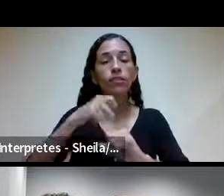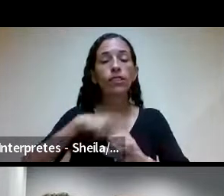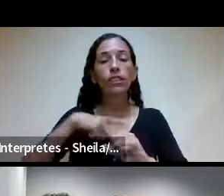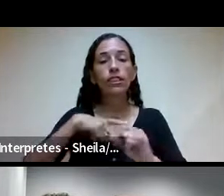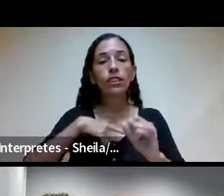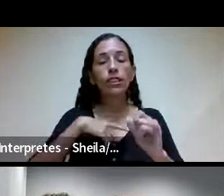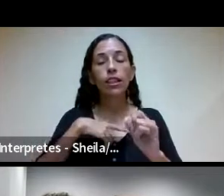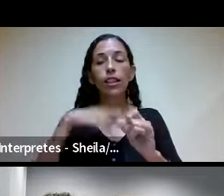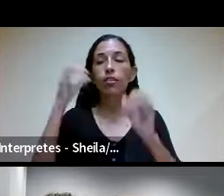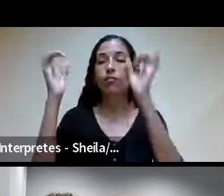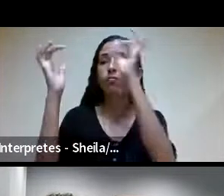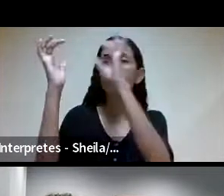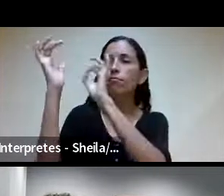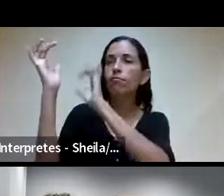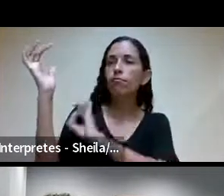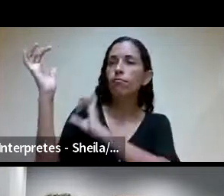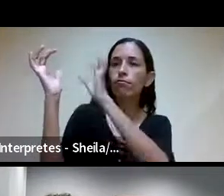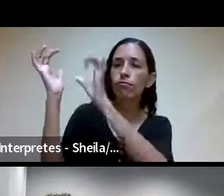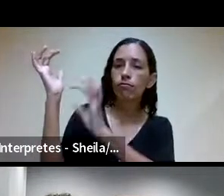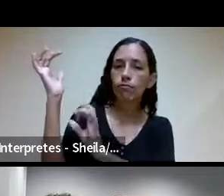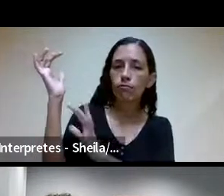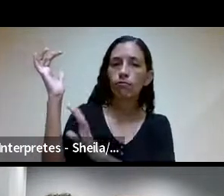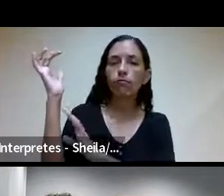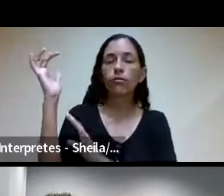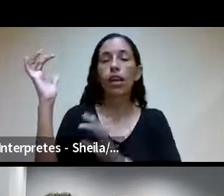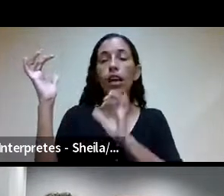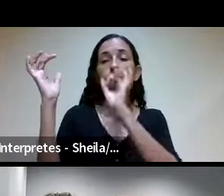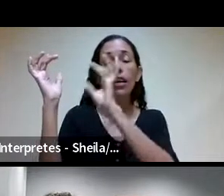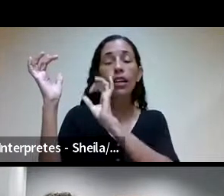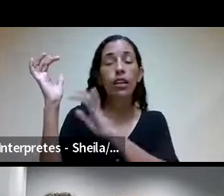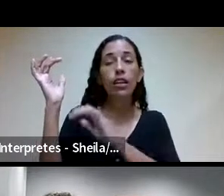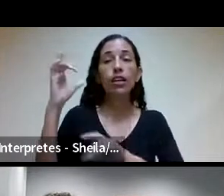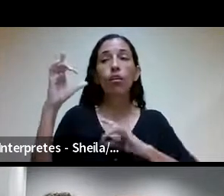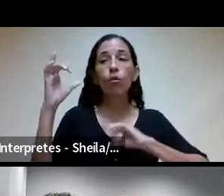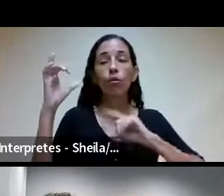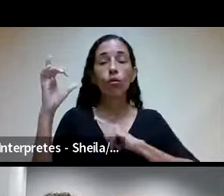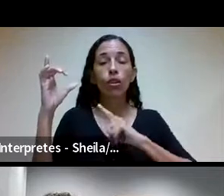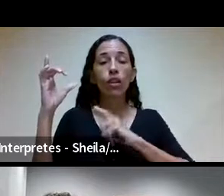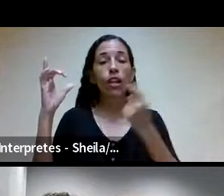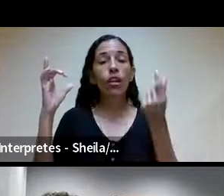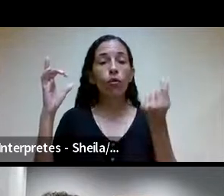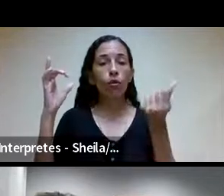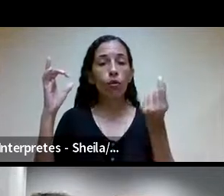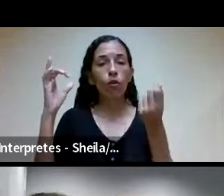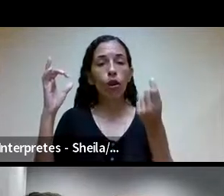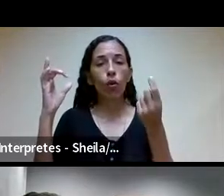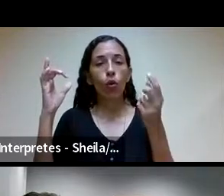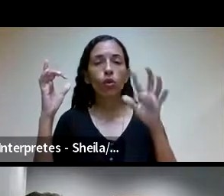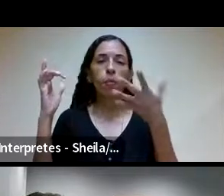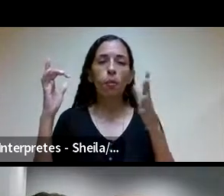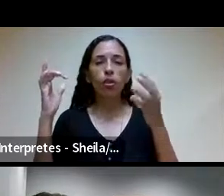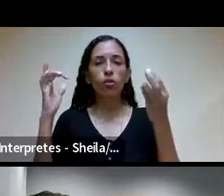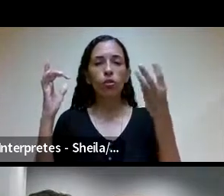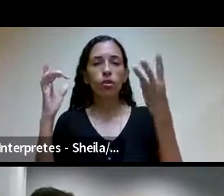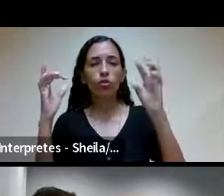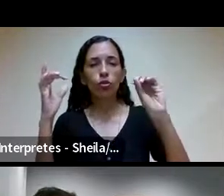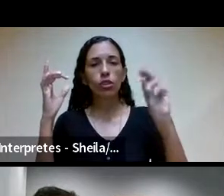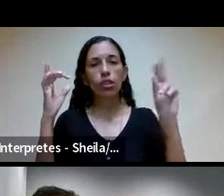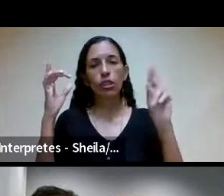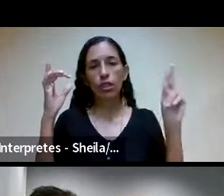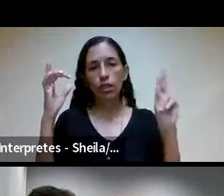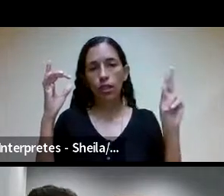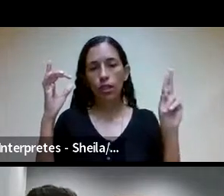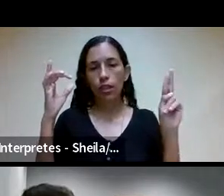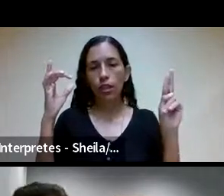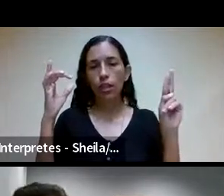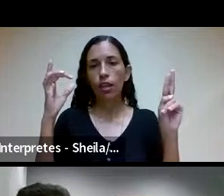itens têm um custo unitário de R$ 30,00 e todo o dinheiro arrecadado será utilizado, então, para a